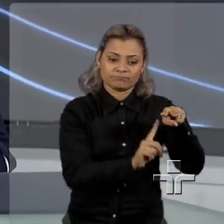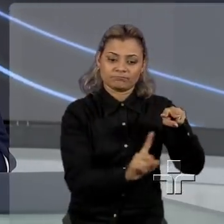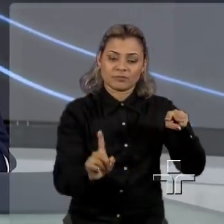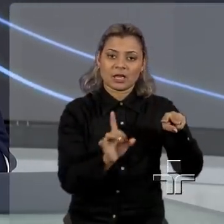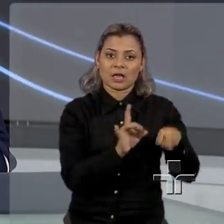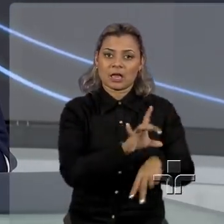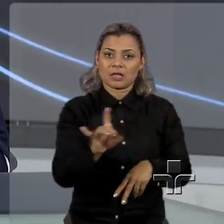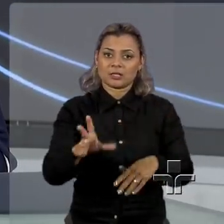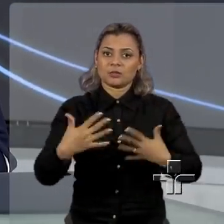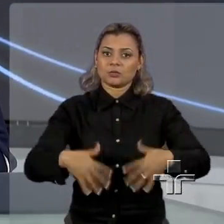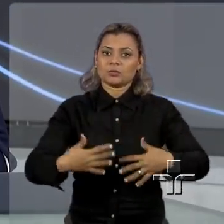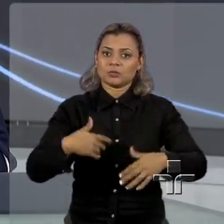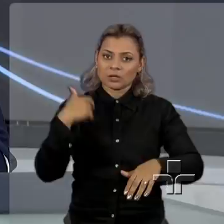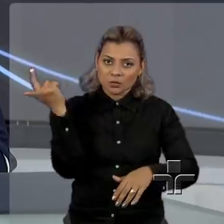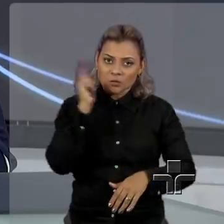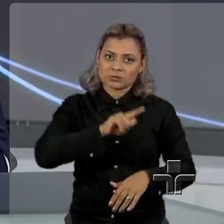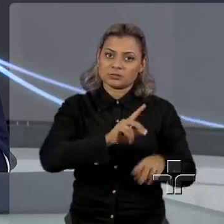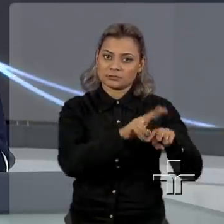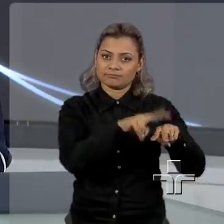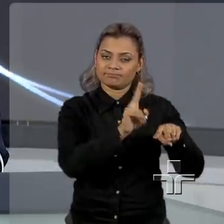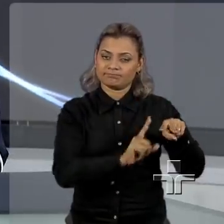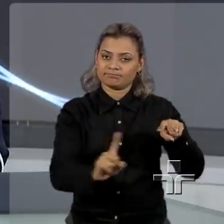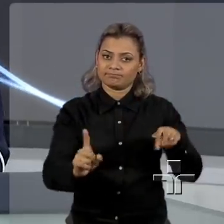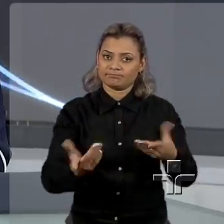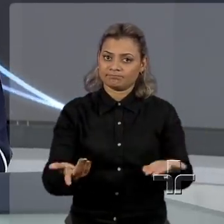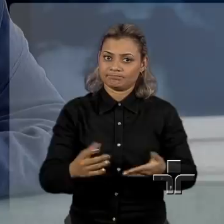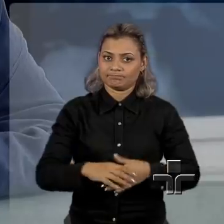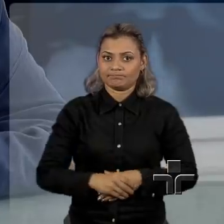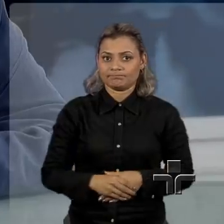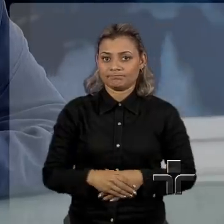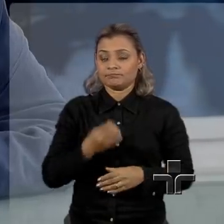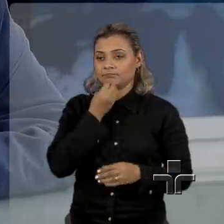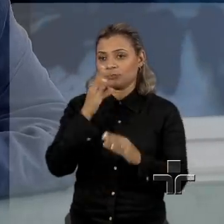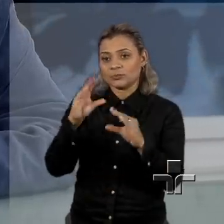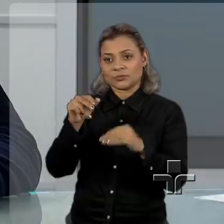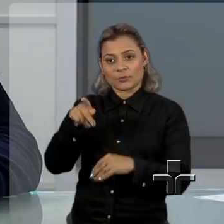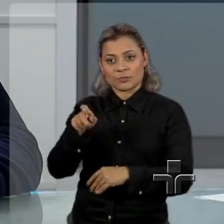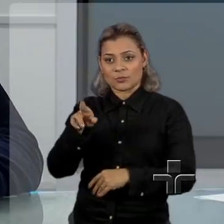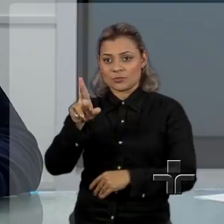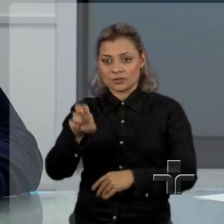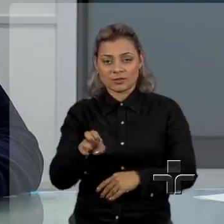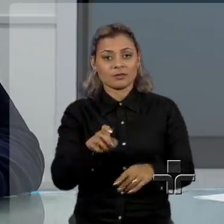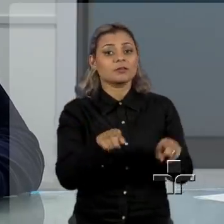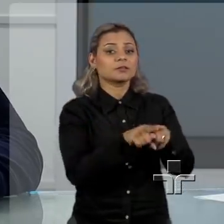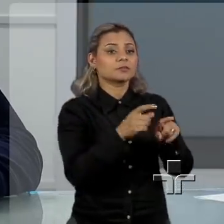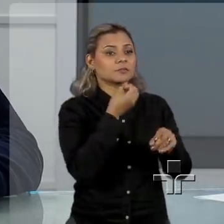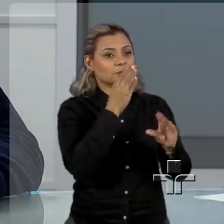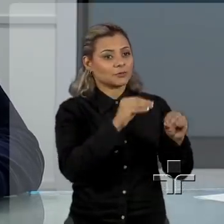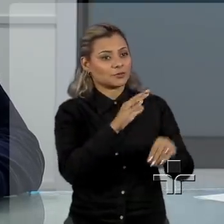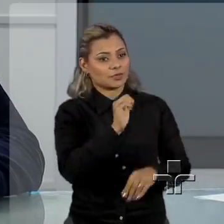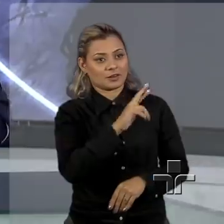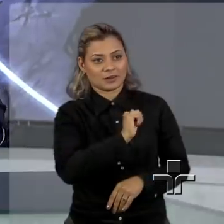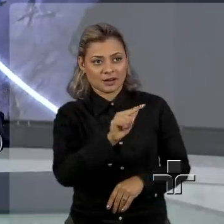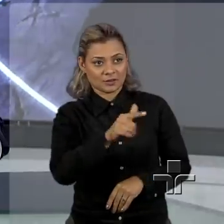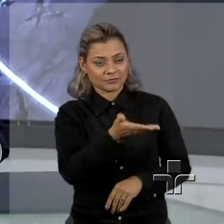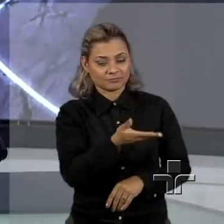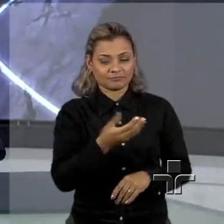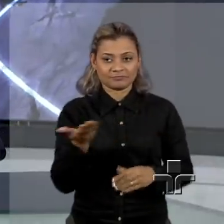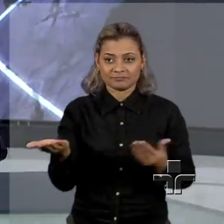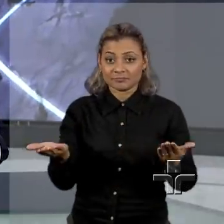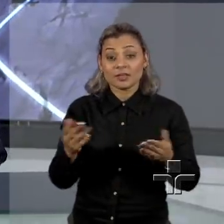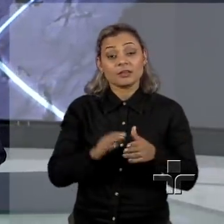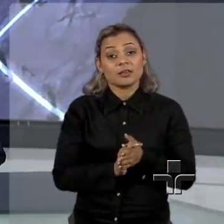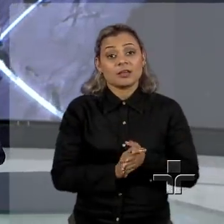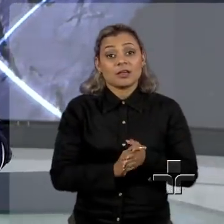individuais sejam restabelecidas. Bom, boa noite, Pondé. Boa noite. Boa noite, Boa Karnal. noite, Joyce. Bom, a Lava Jato acaba